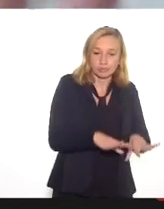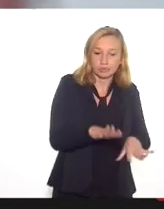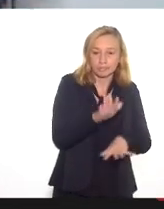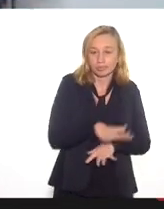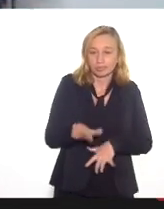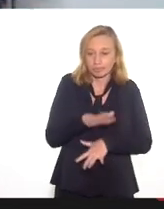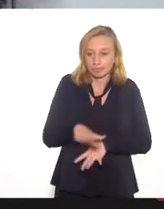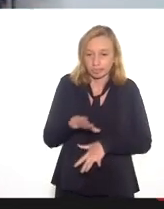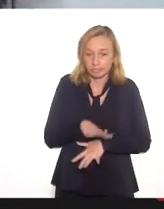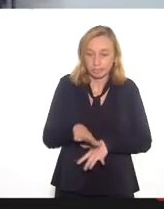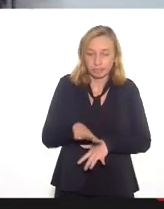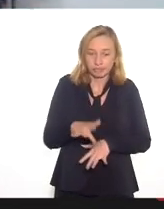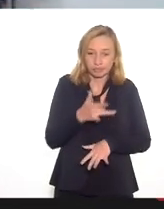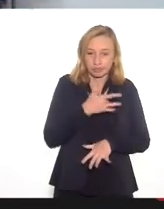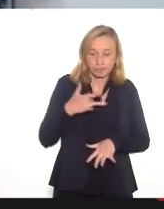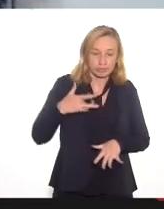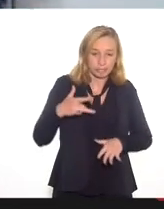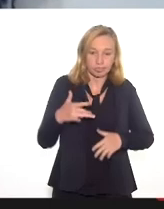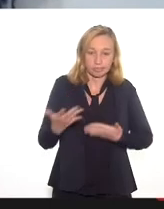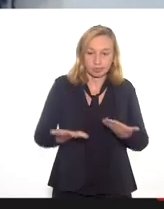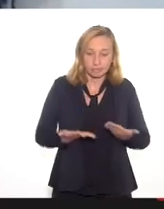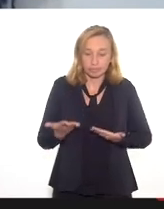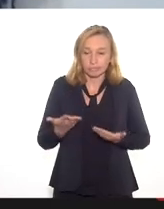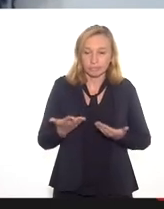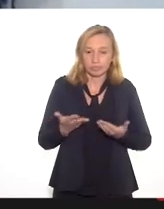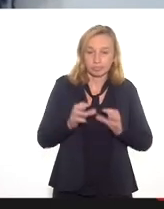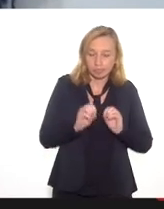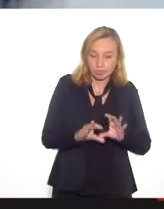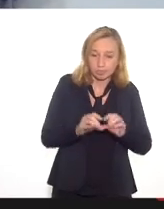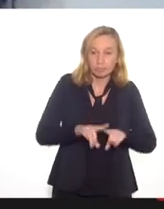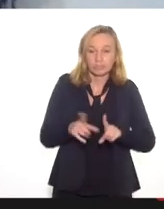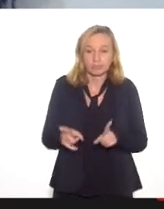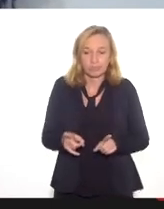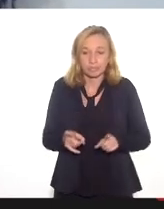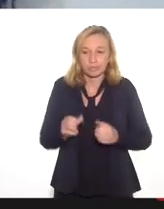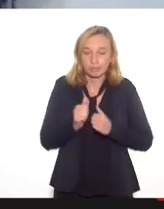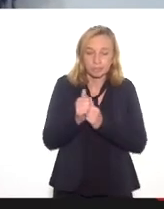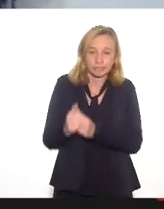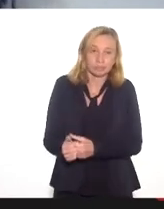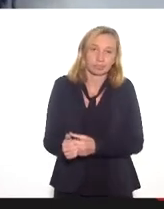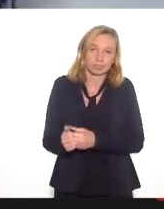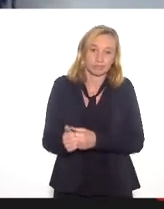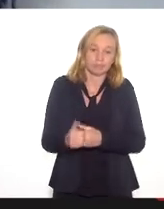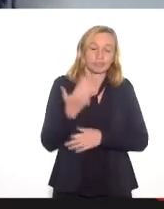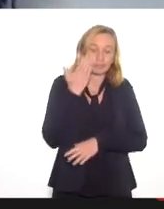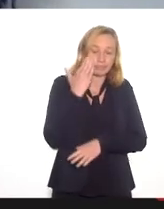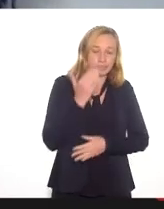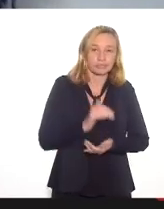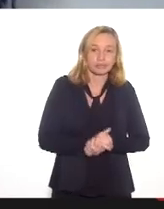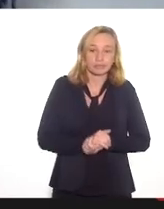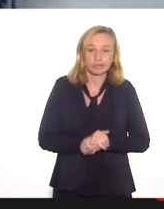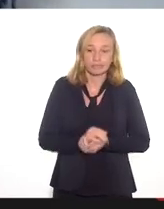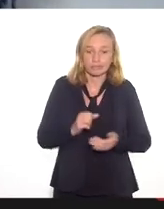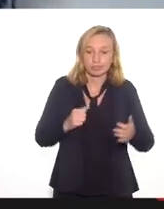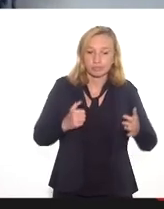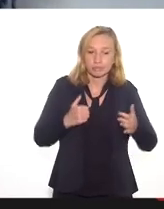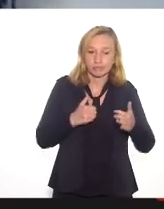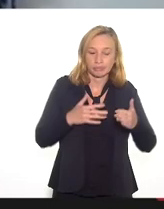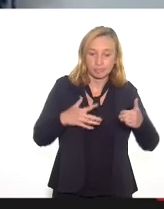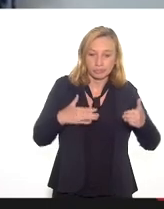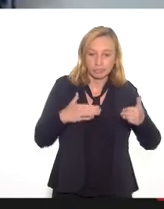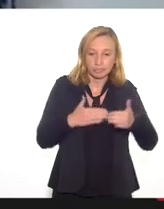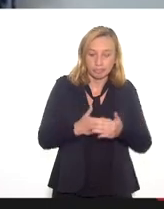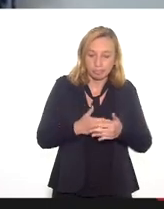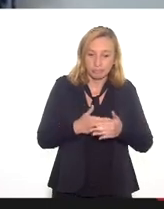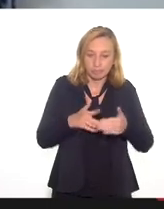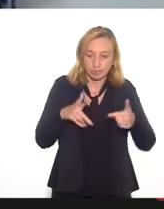no serviço de saúde e educação mas para acompanhá-la e entender que bloquear a renda dessa família